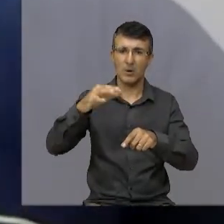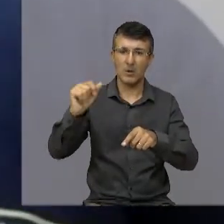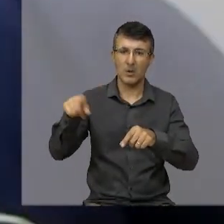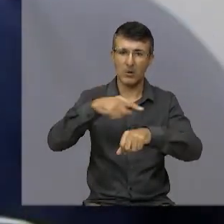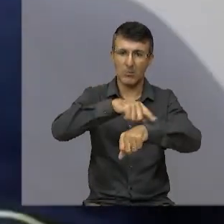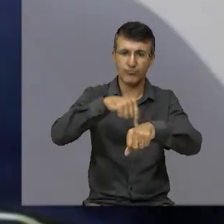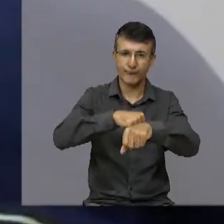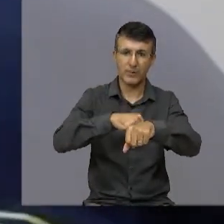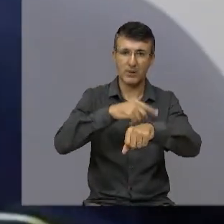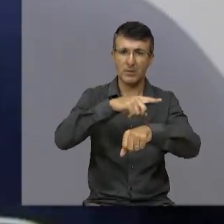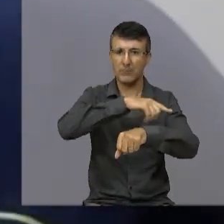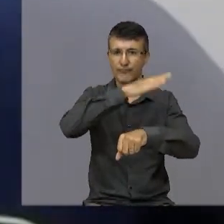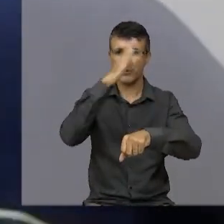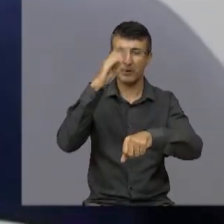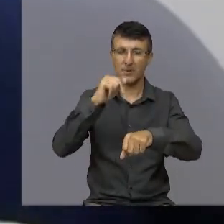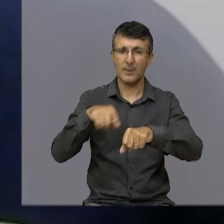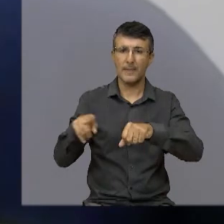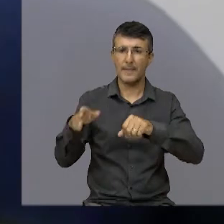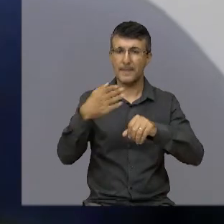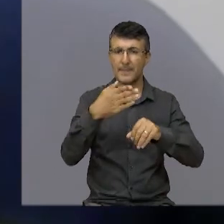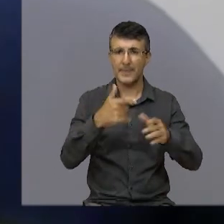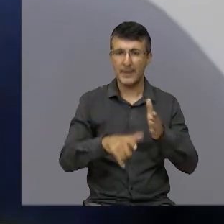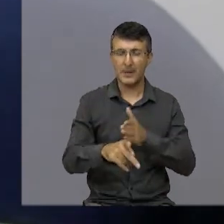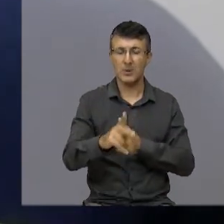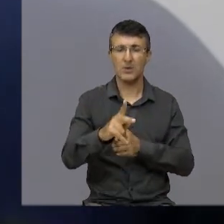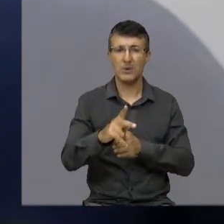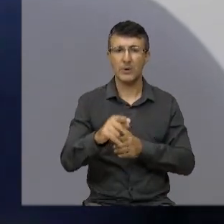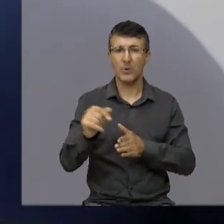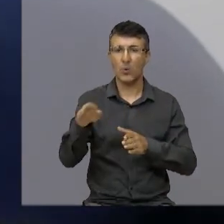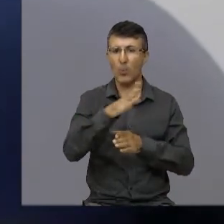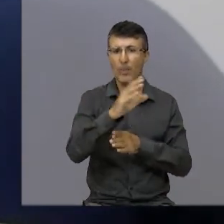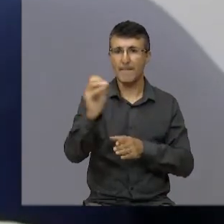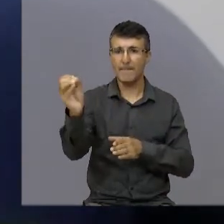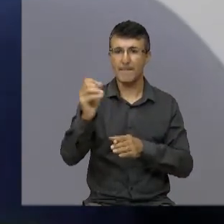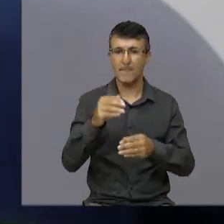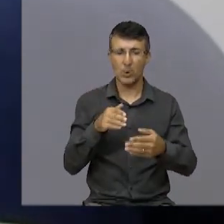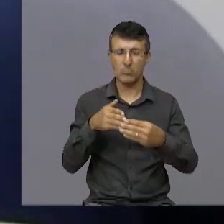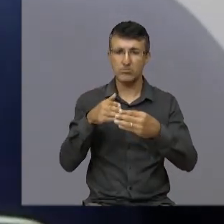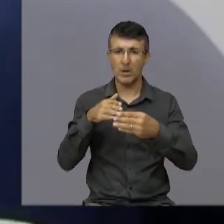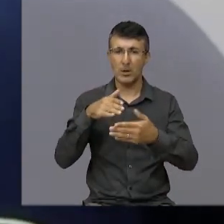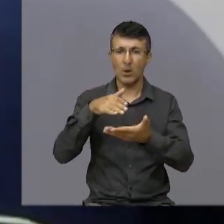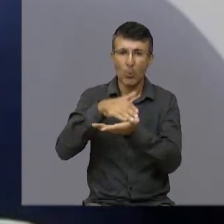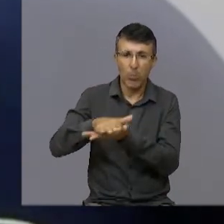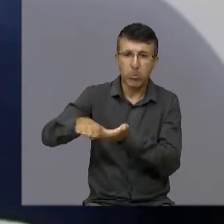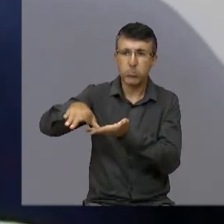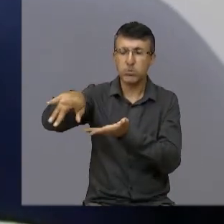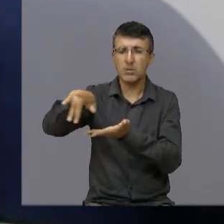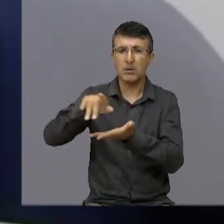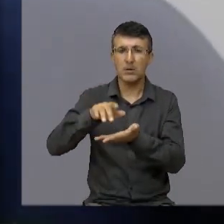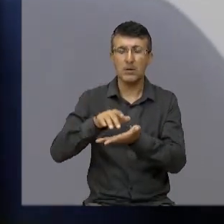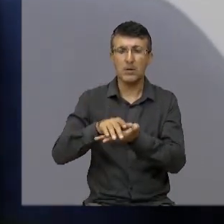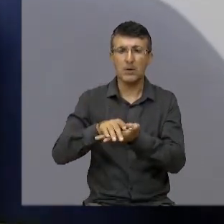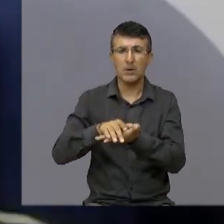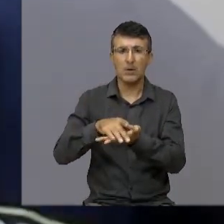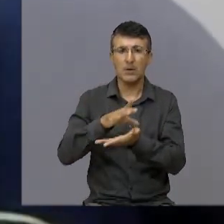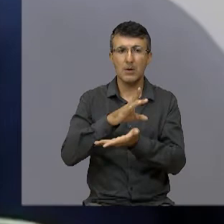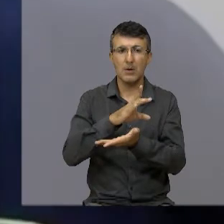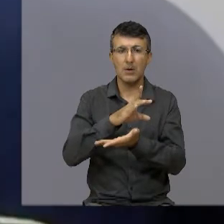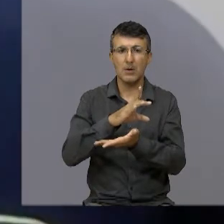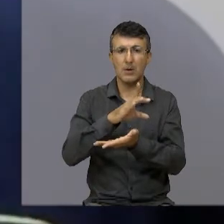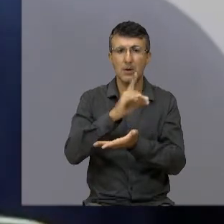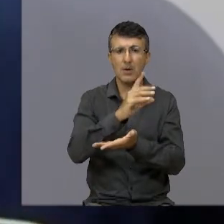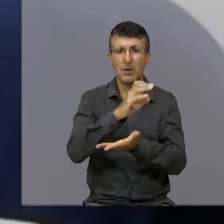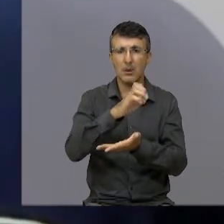ela. O BO dela é encaminhado para a delegacia da mulher, isso é fato, vai encaminhar o BO. Mas ela vai ter todos